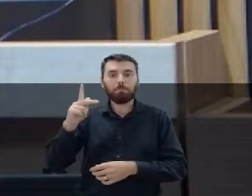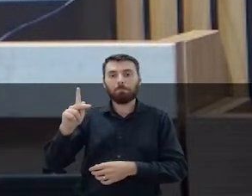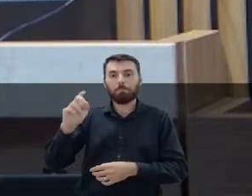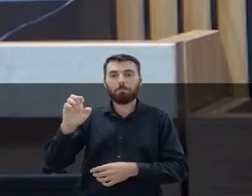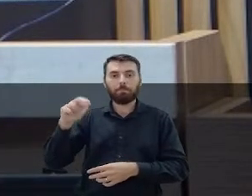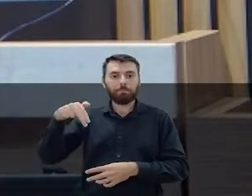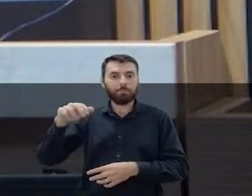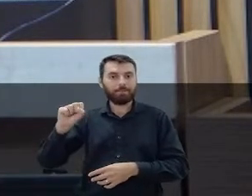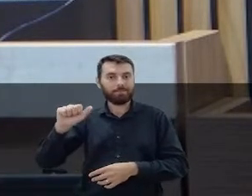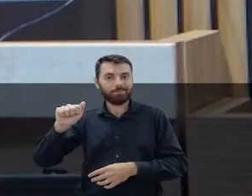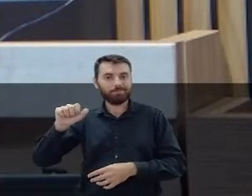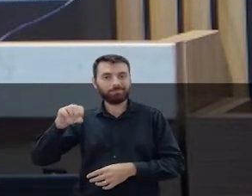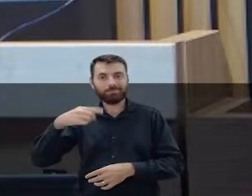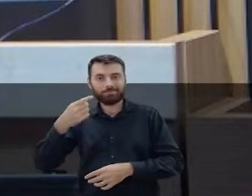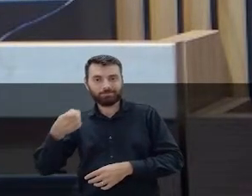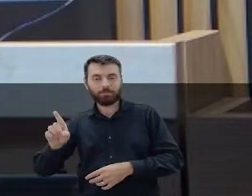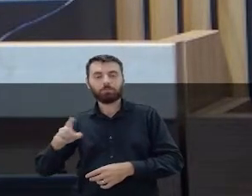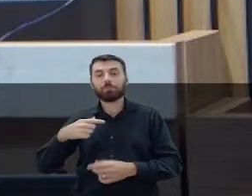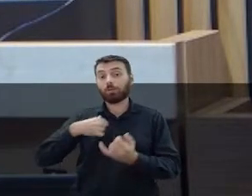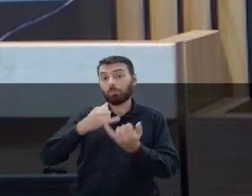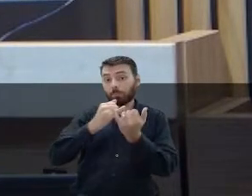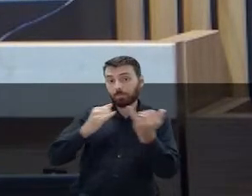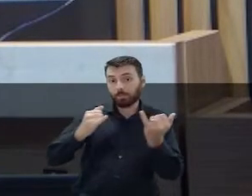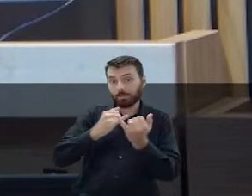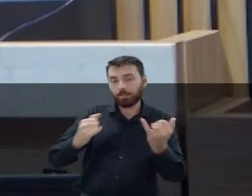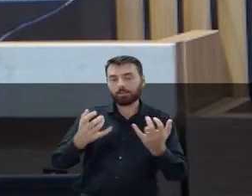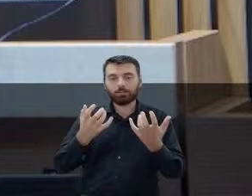eu dou parcial provimento.